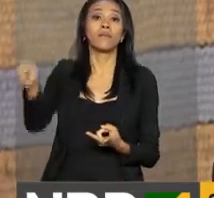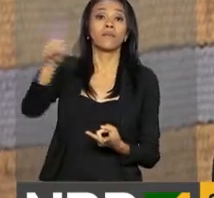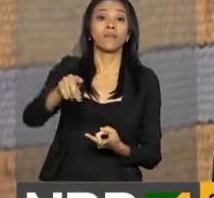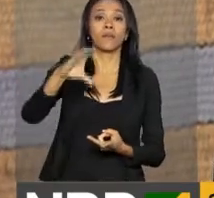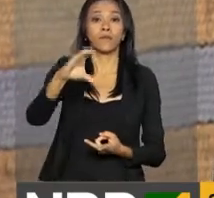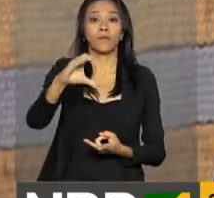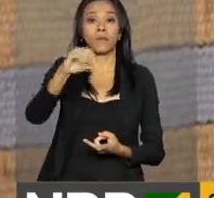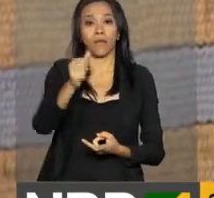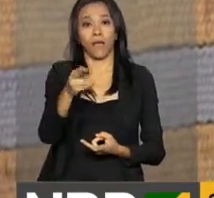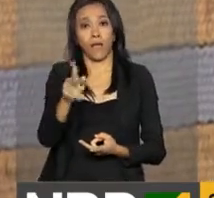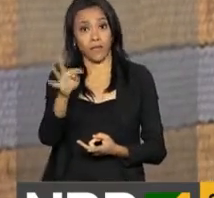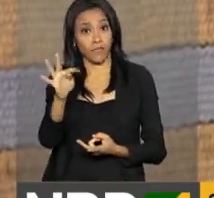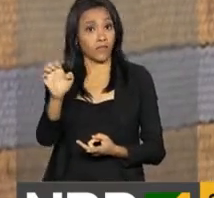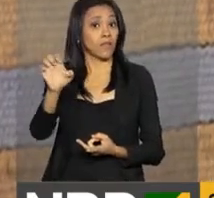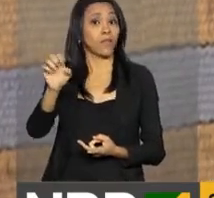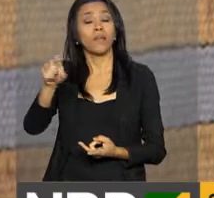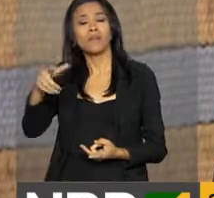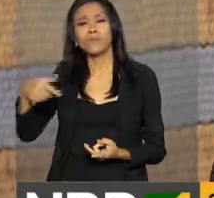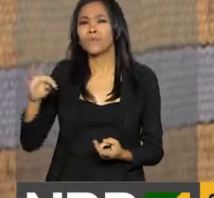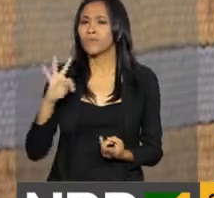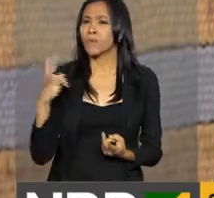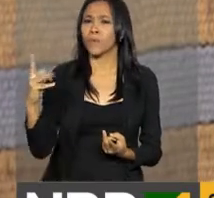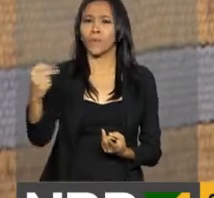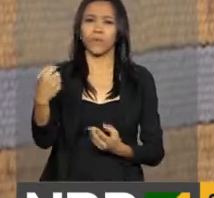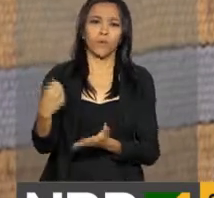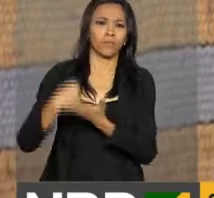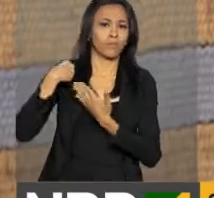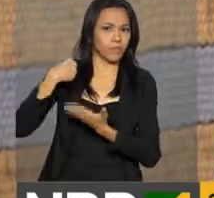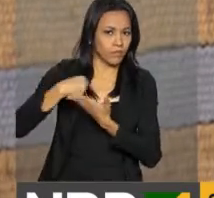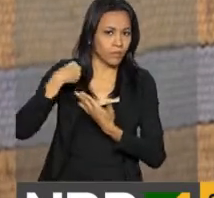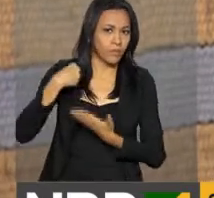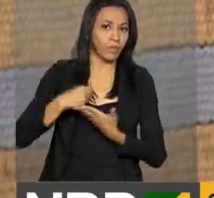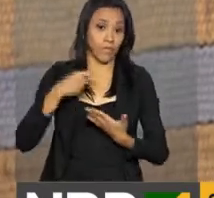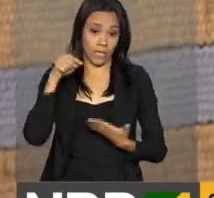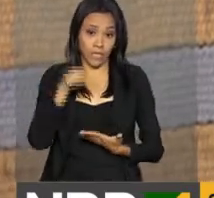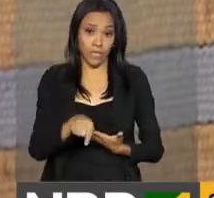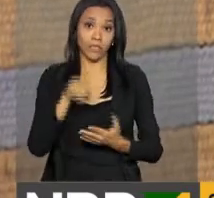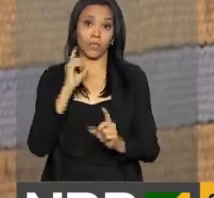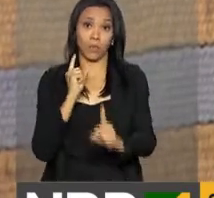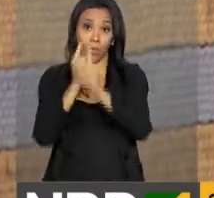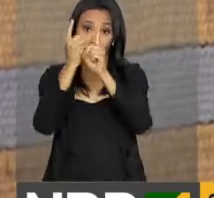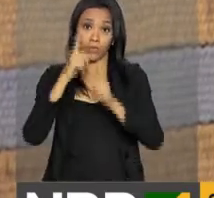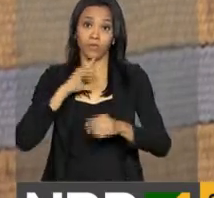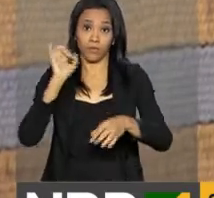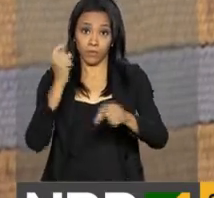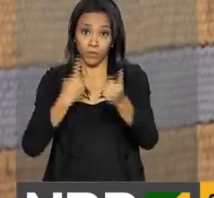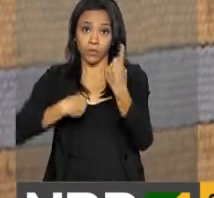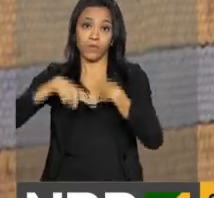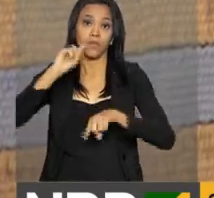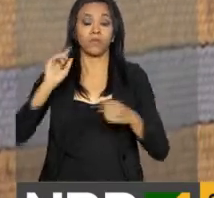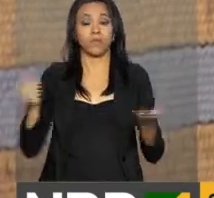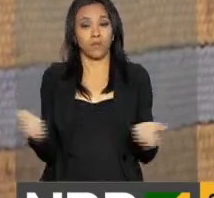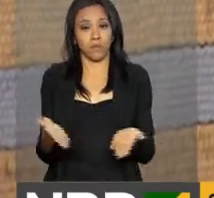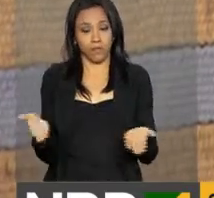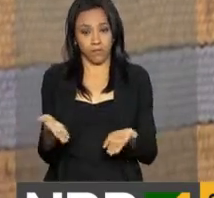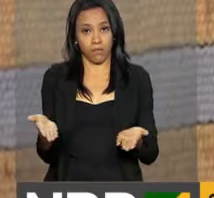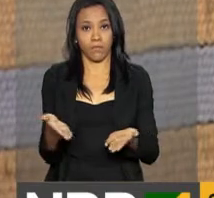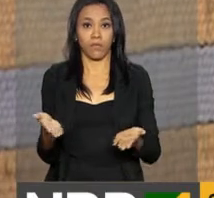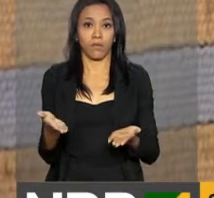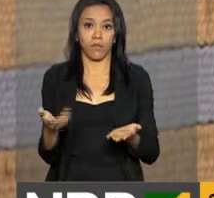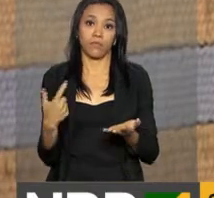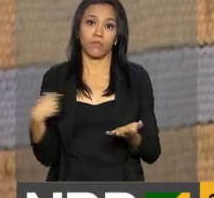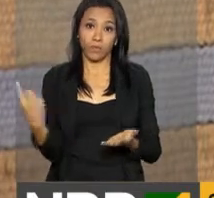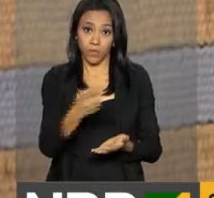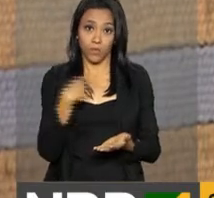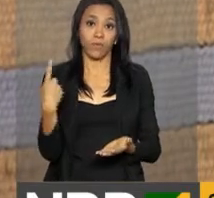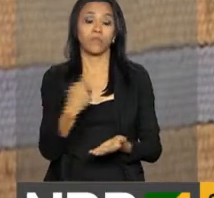Vázquez, toda a sua colaboração para que este encontro tivesse o êxito que agora